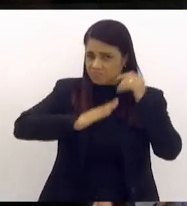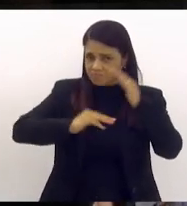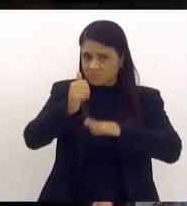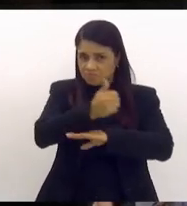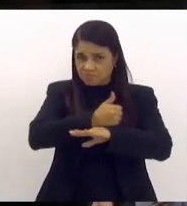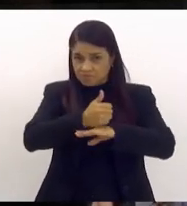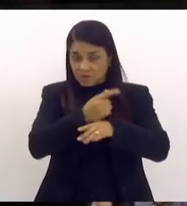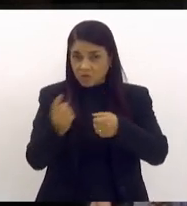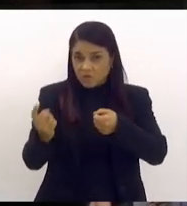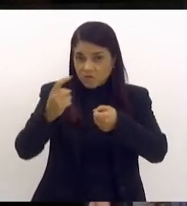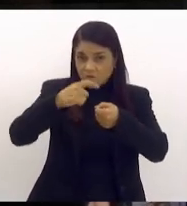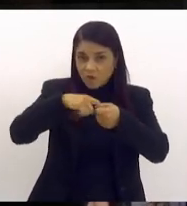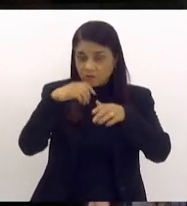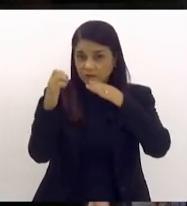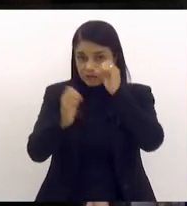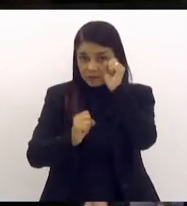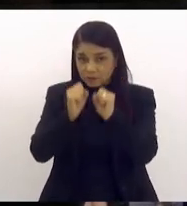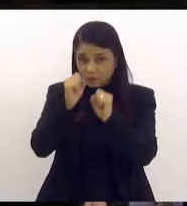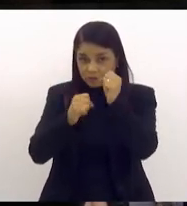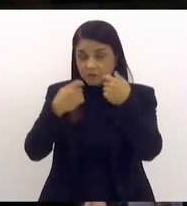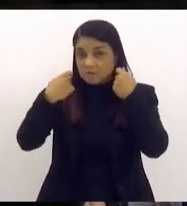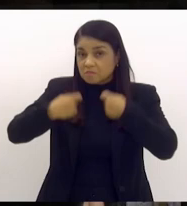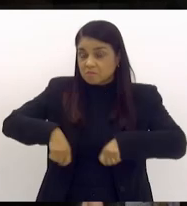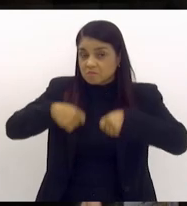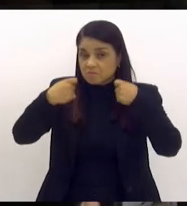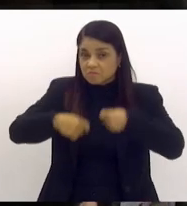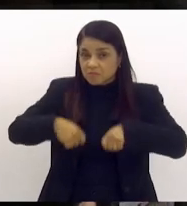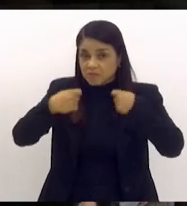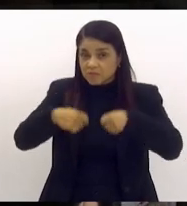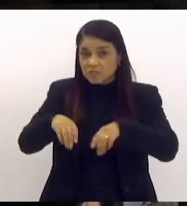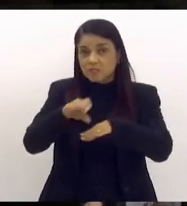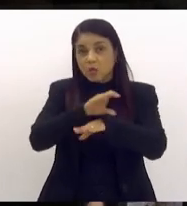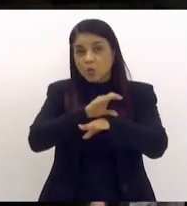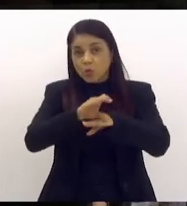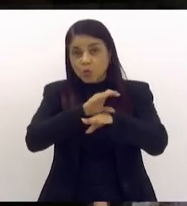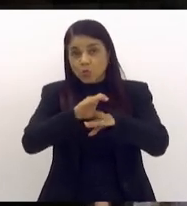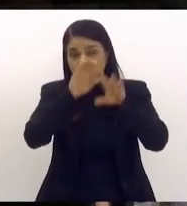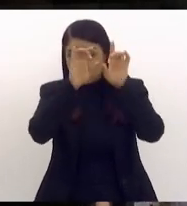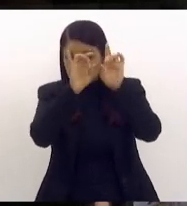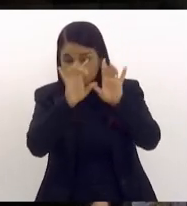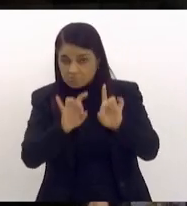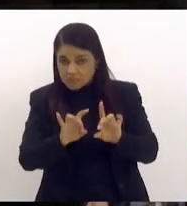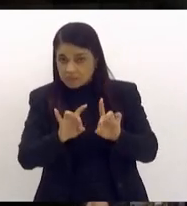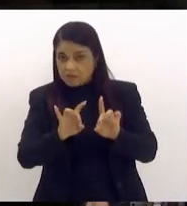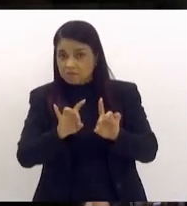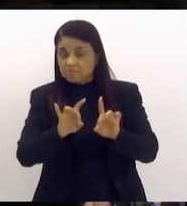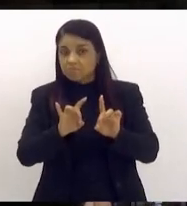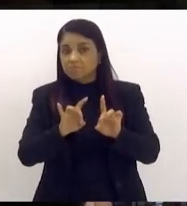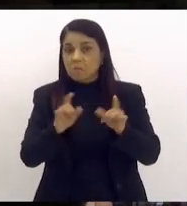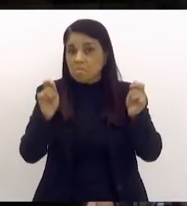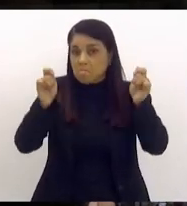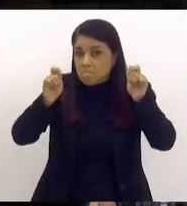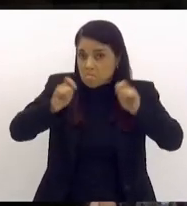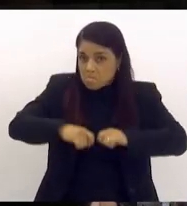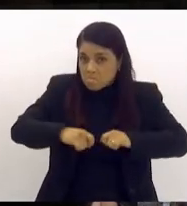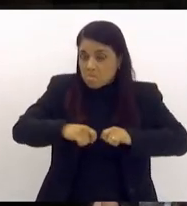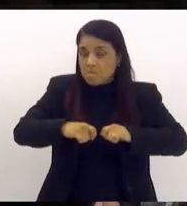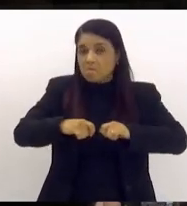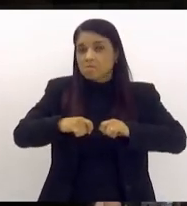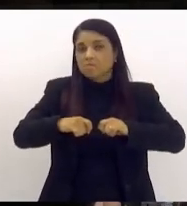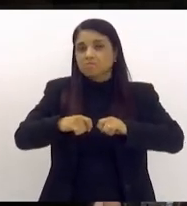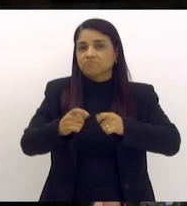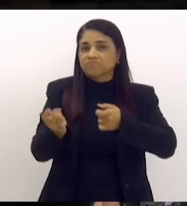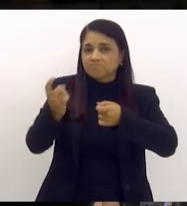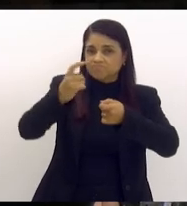ao retomar essa indústria vão precisar de cursos específicos para que eles possam não é também